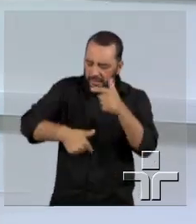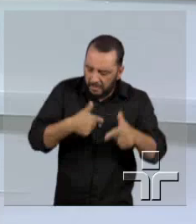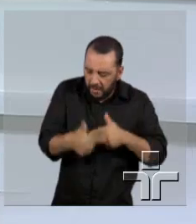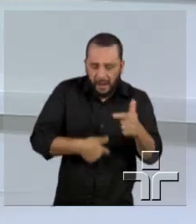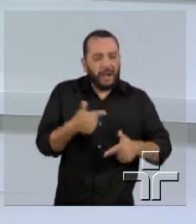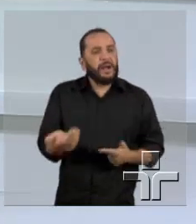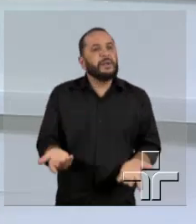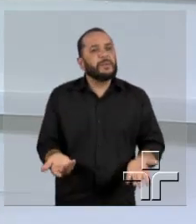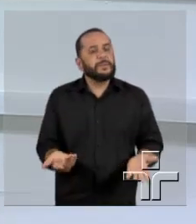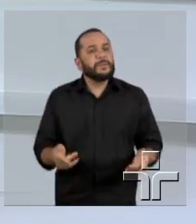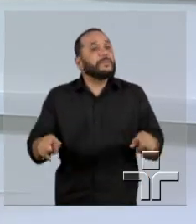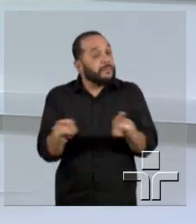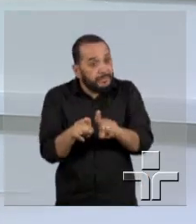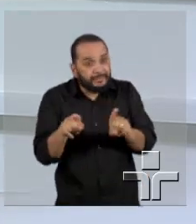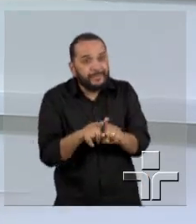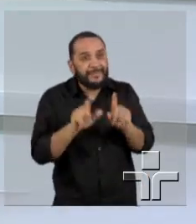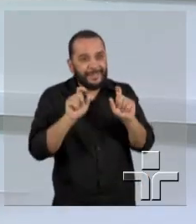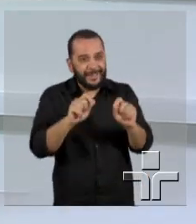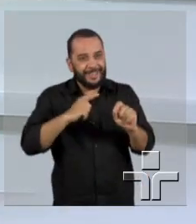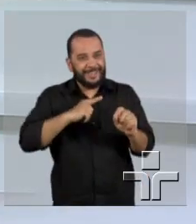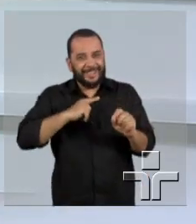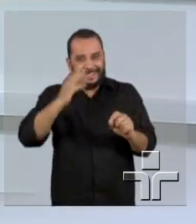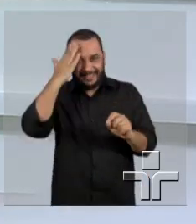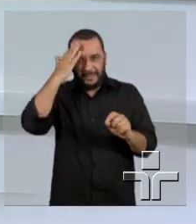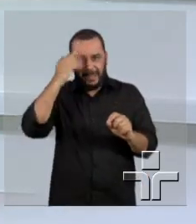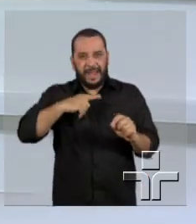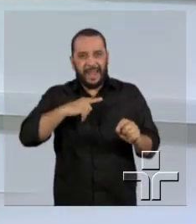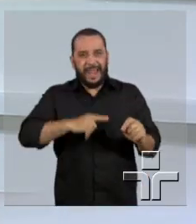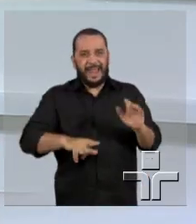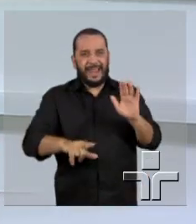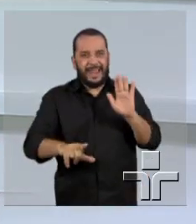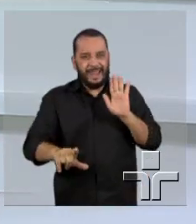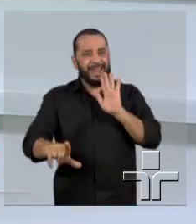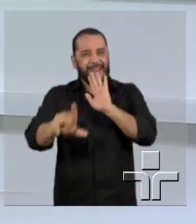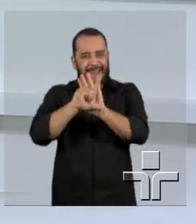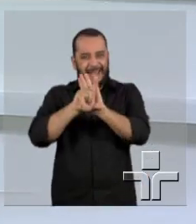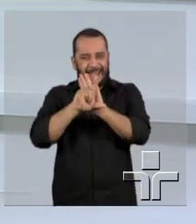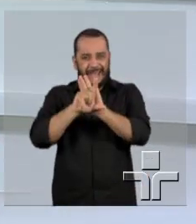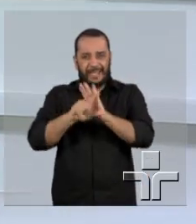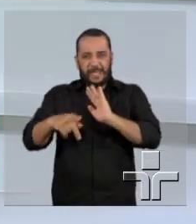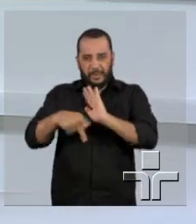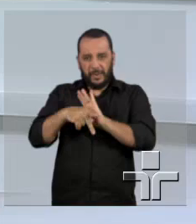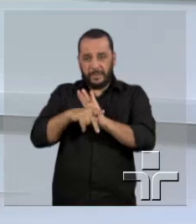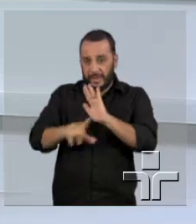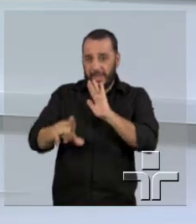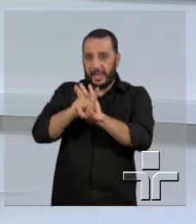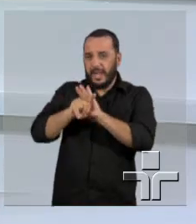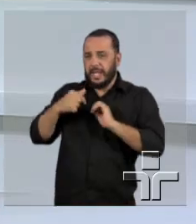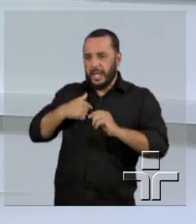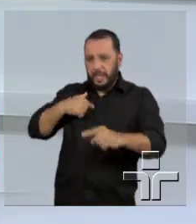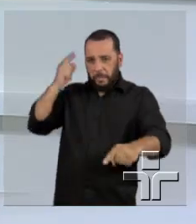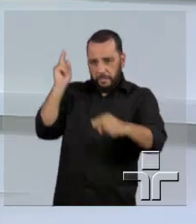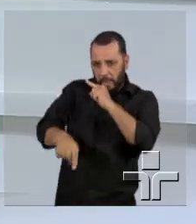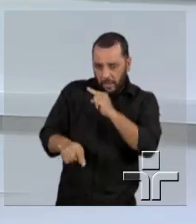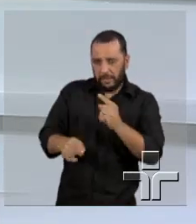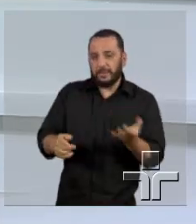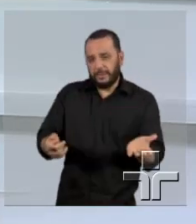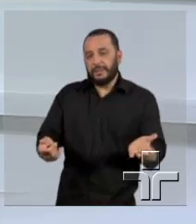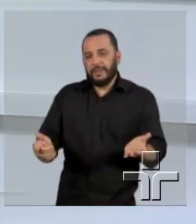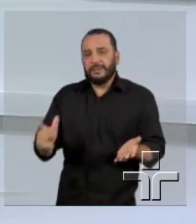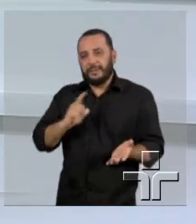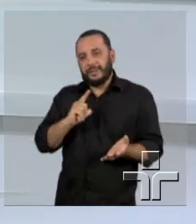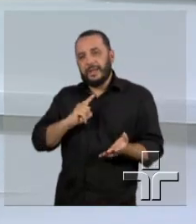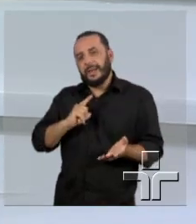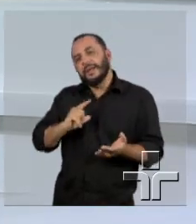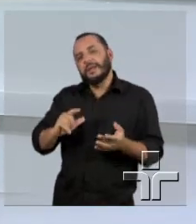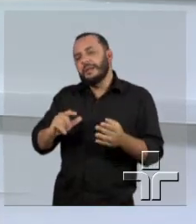e estão ressuscitando aquela chamada lei da mordaça. Então, no meu ponto de vista, aí seria uma tentativa de violação do princípio da liberdade